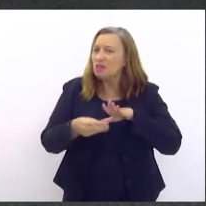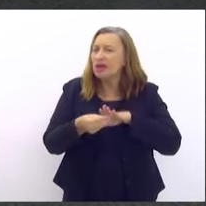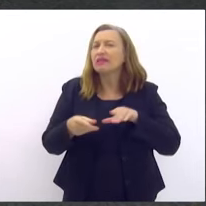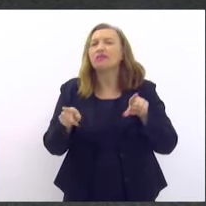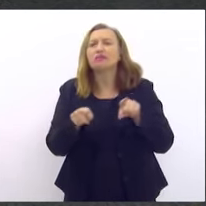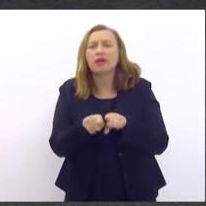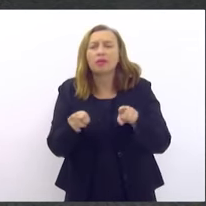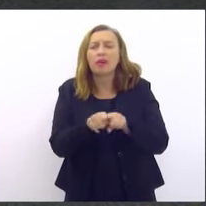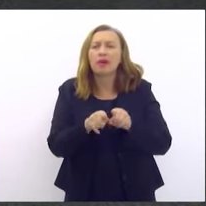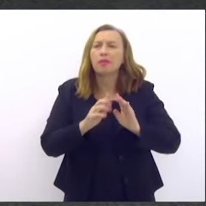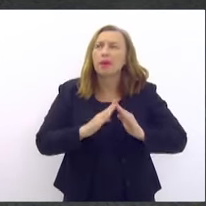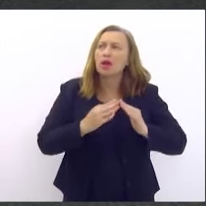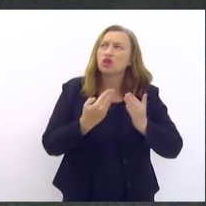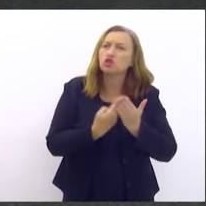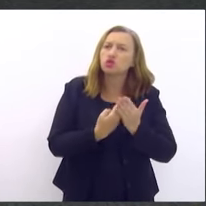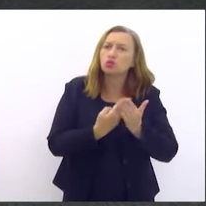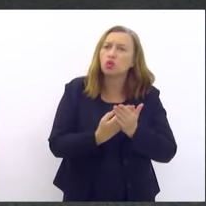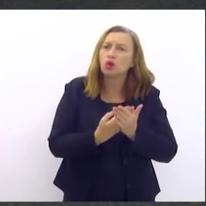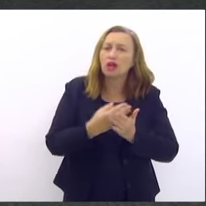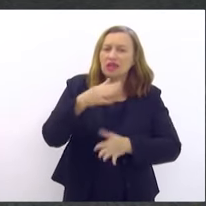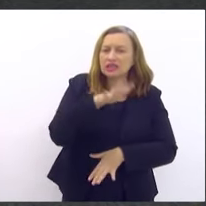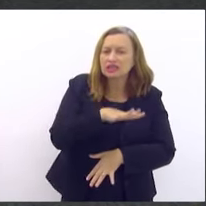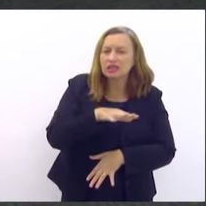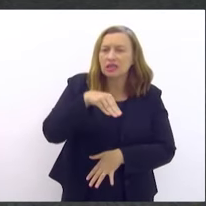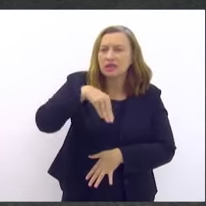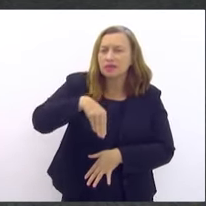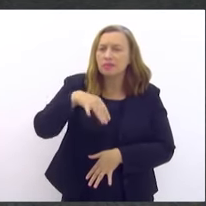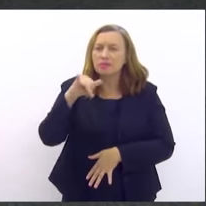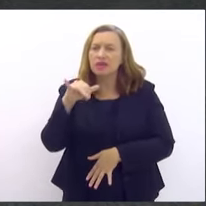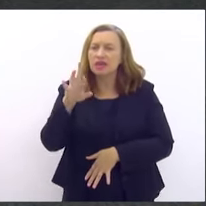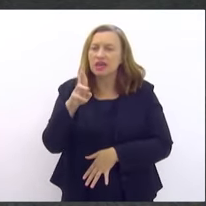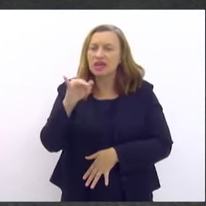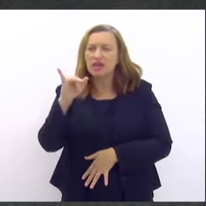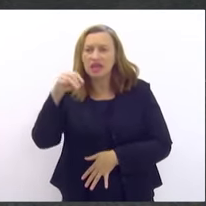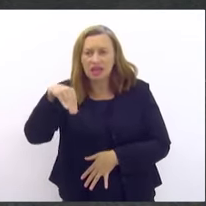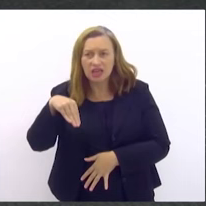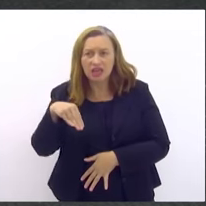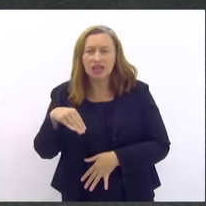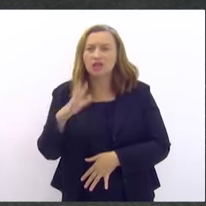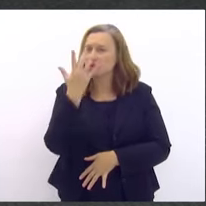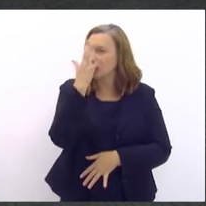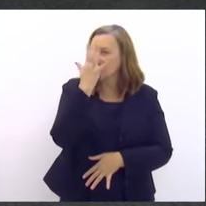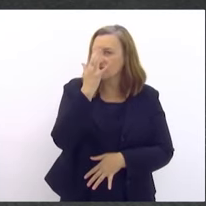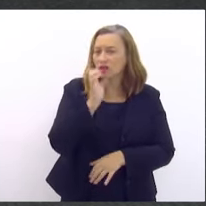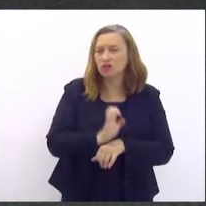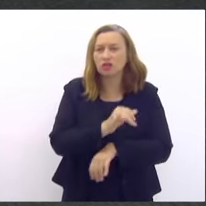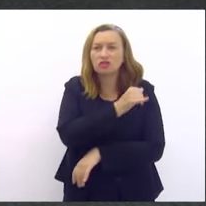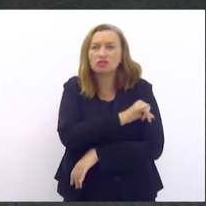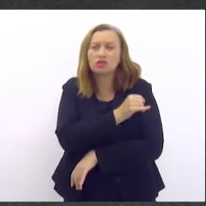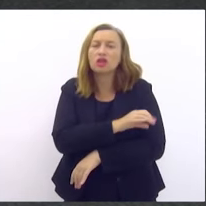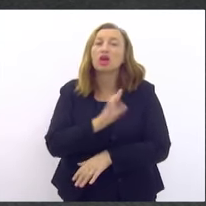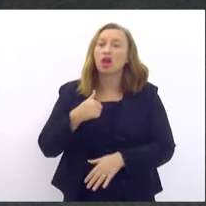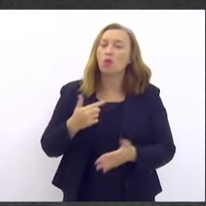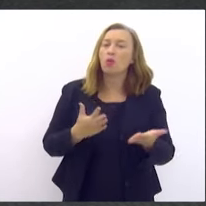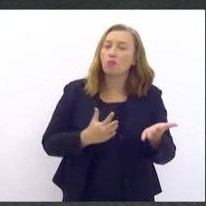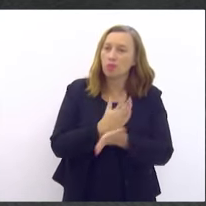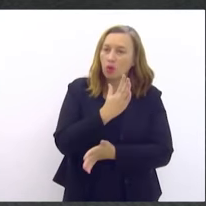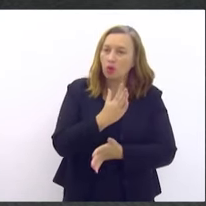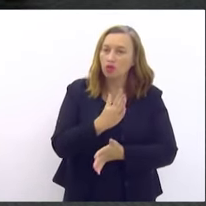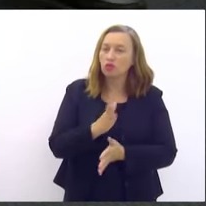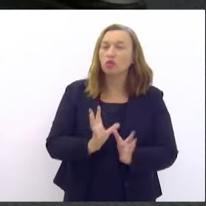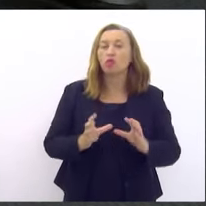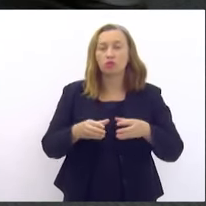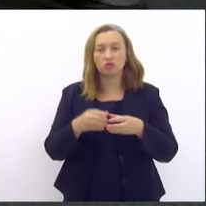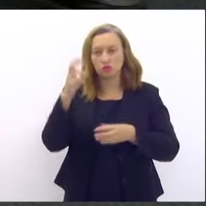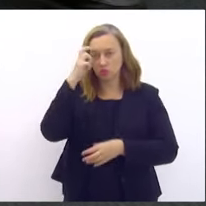pras escolas Mirins do carnaval do Estado do Rio de Janeiro vai ter o parecer favorável da nossa comissão